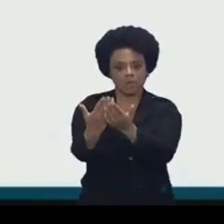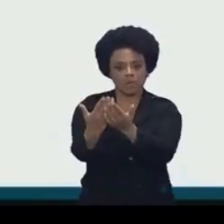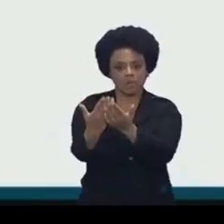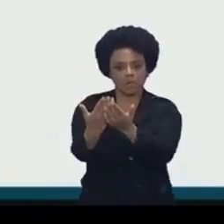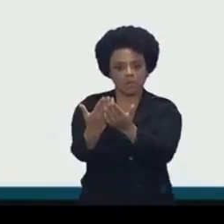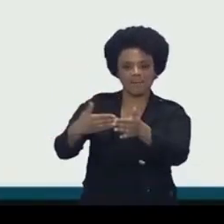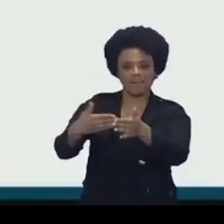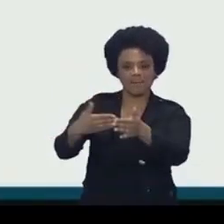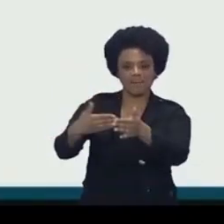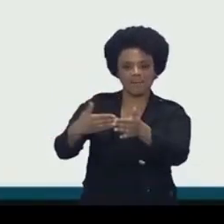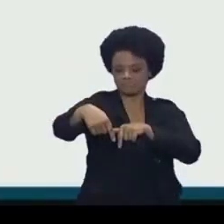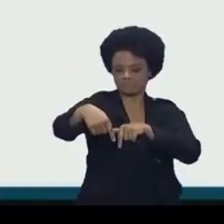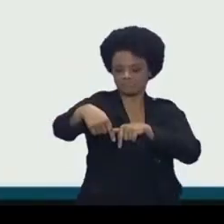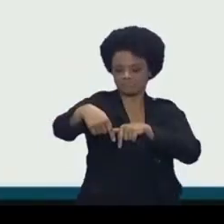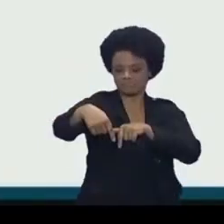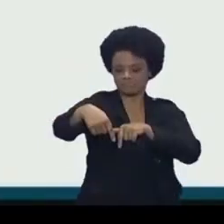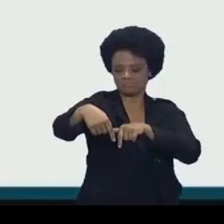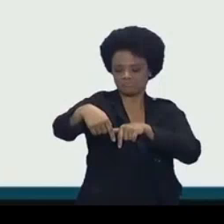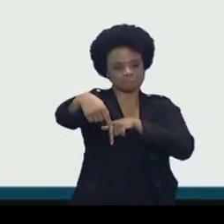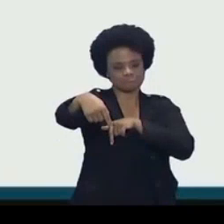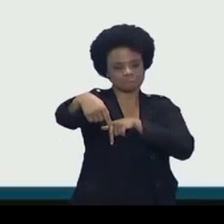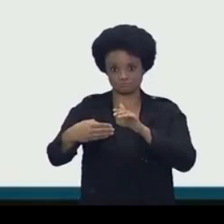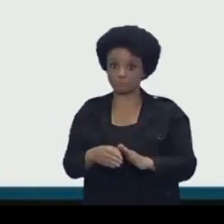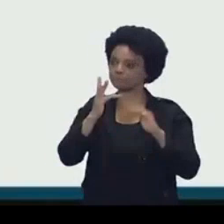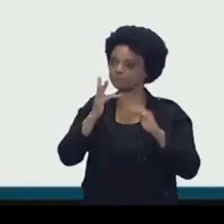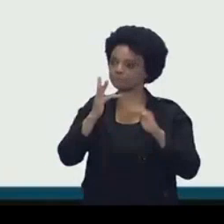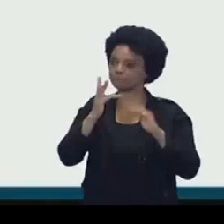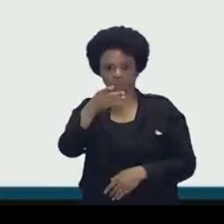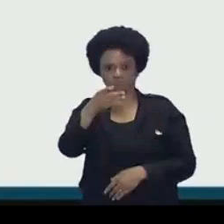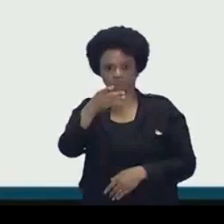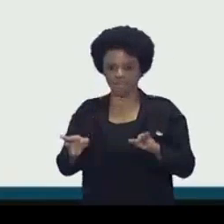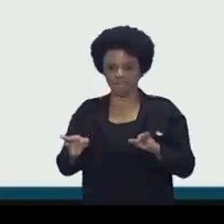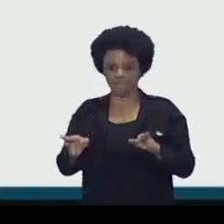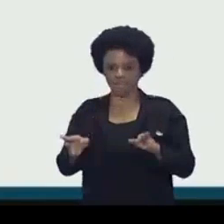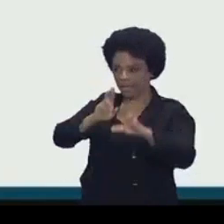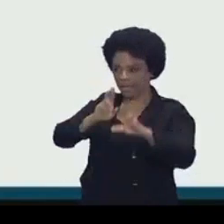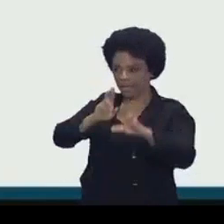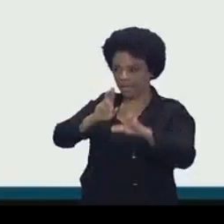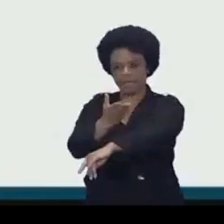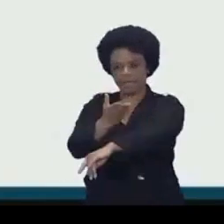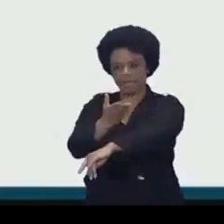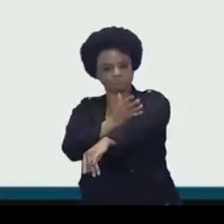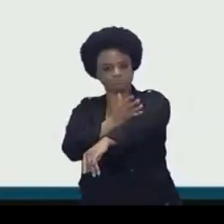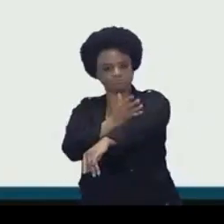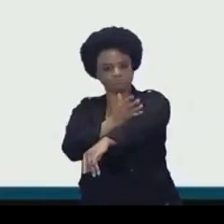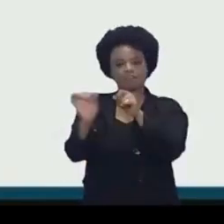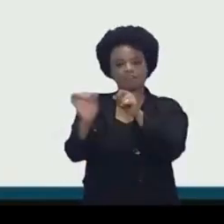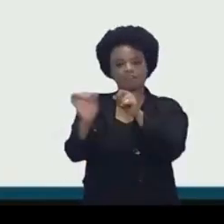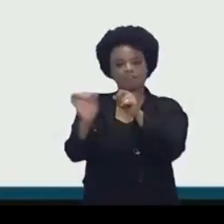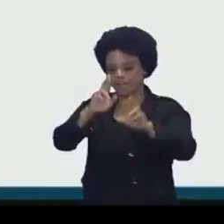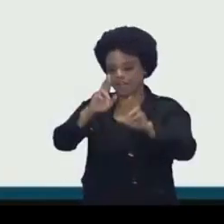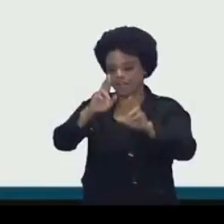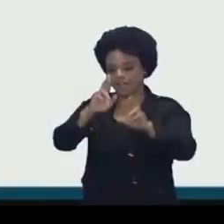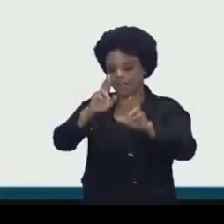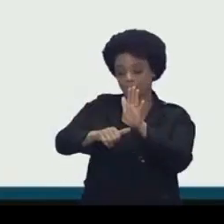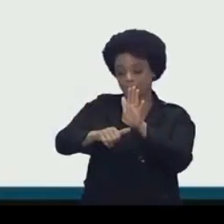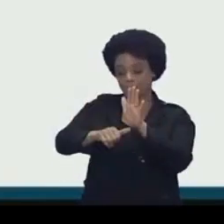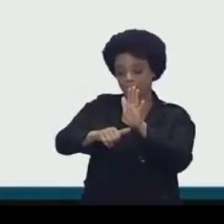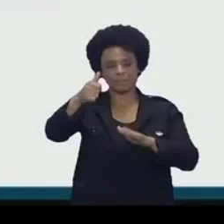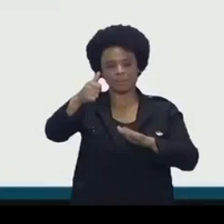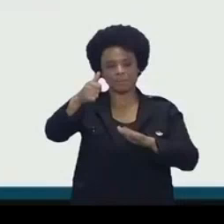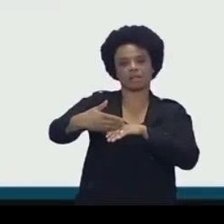Você já deve ter visto em muitos exercícios que você faz análises, por exemplo, aqui nessa primeira parte, que você tem